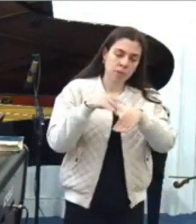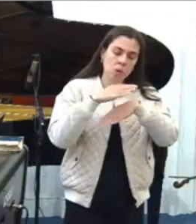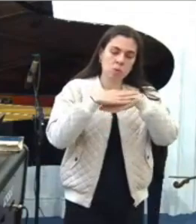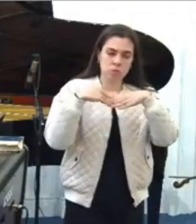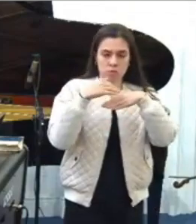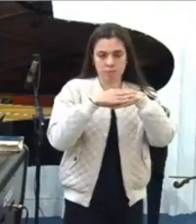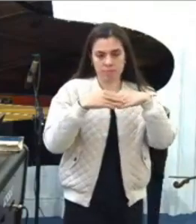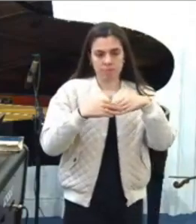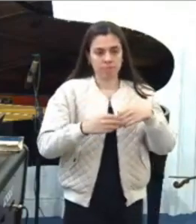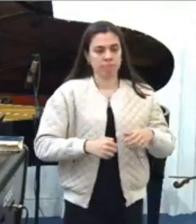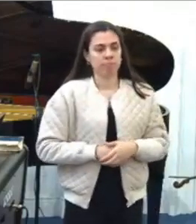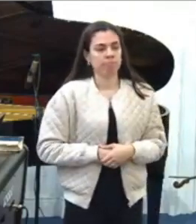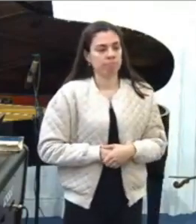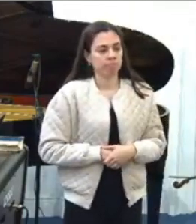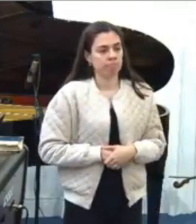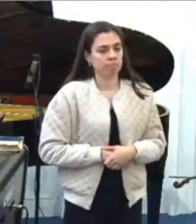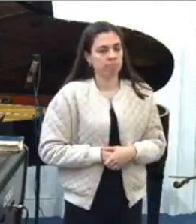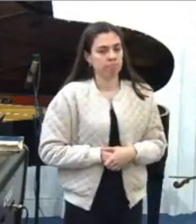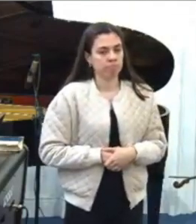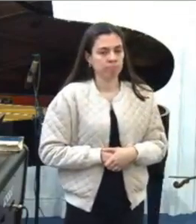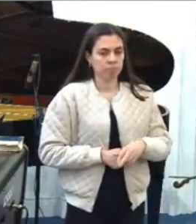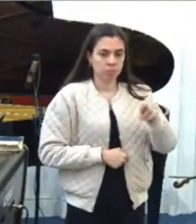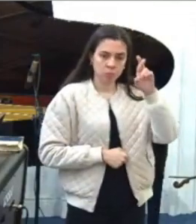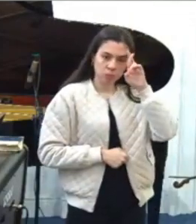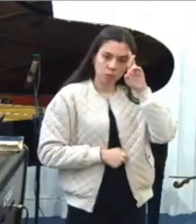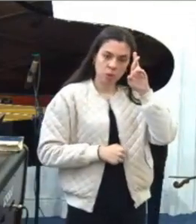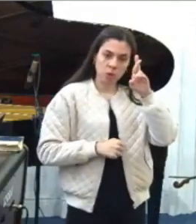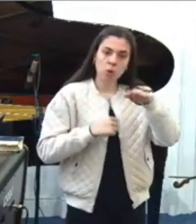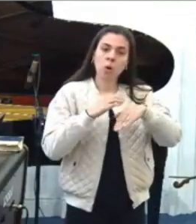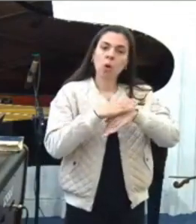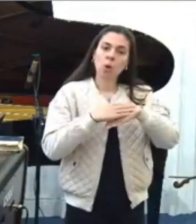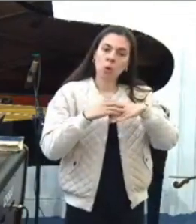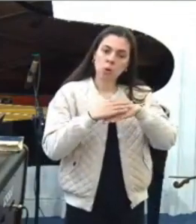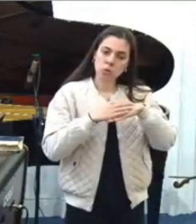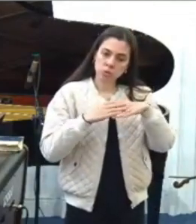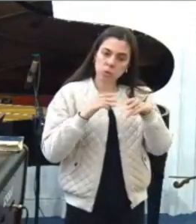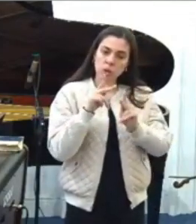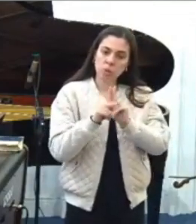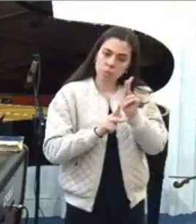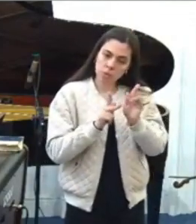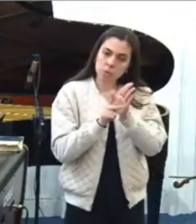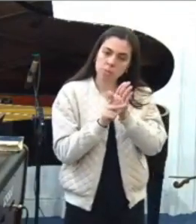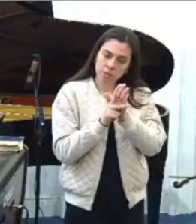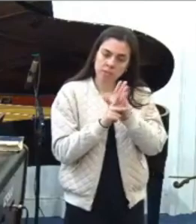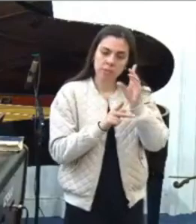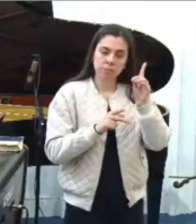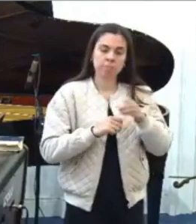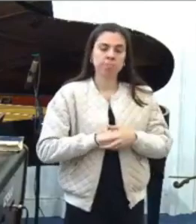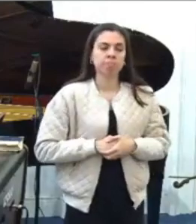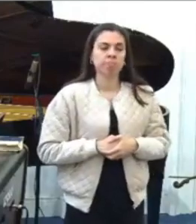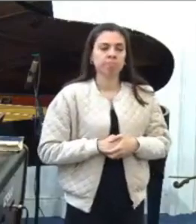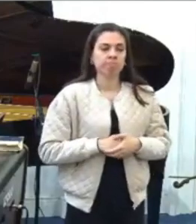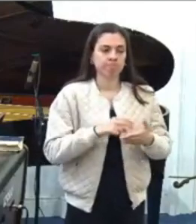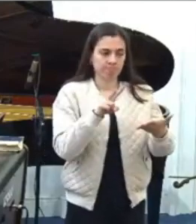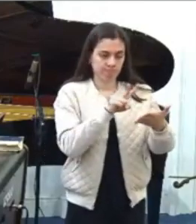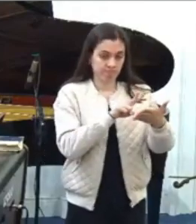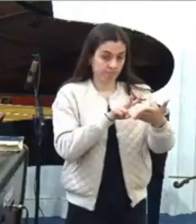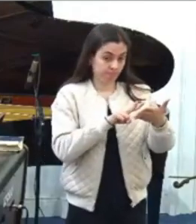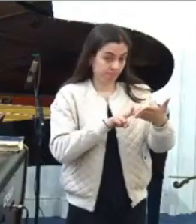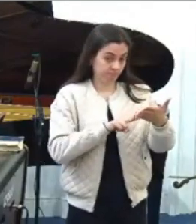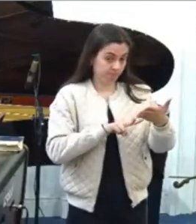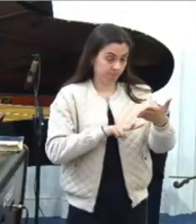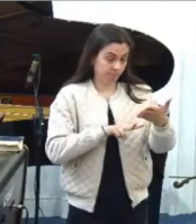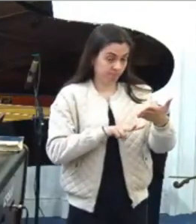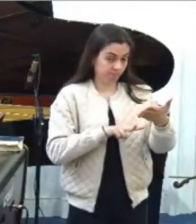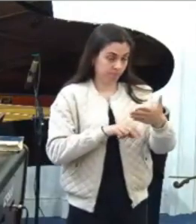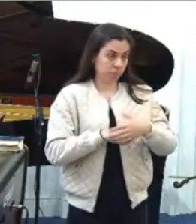apesar dela. O Senhor consola o seu povo em meio à perseguição. Por isso eu convido você a acompanhar a leitura a